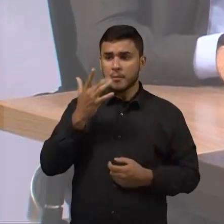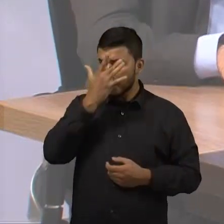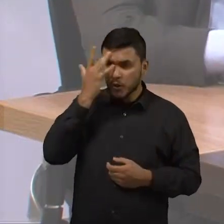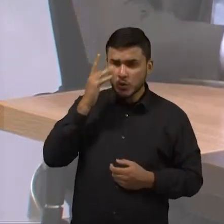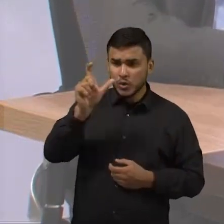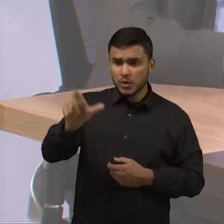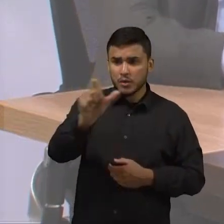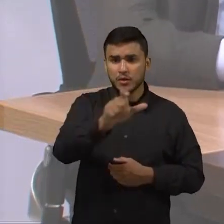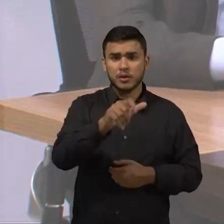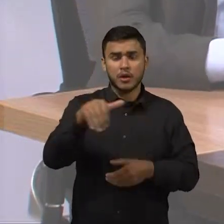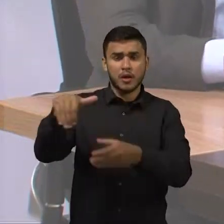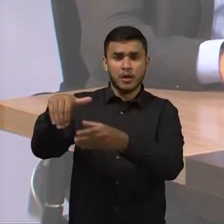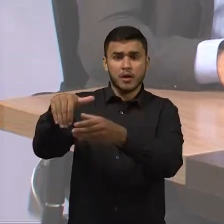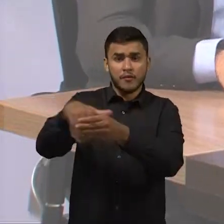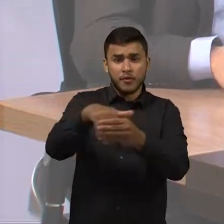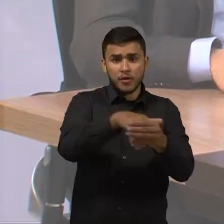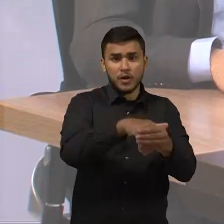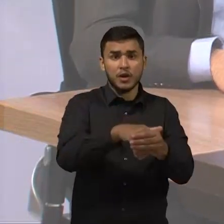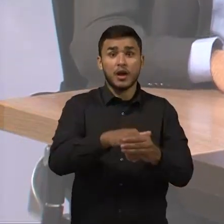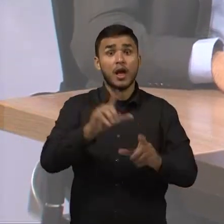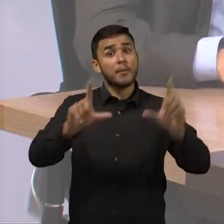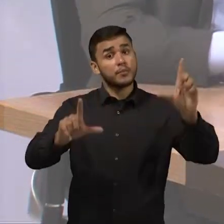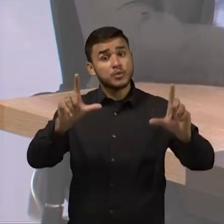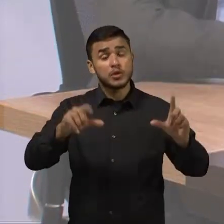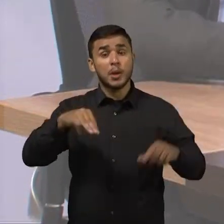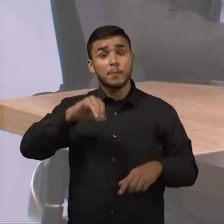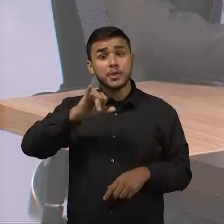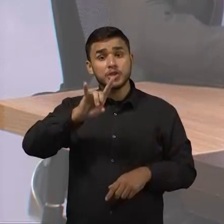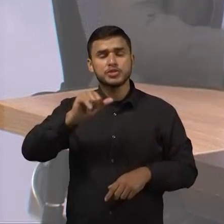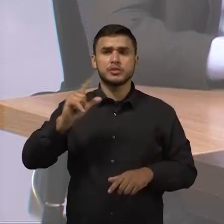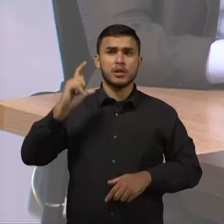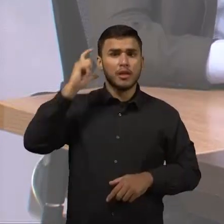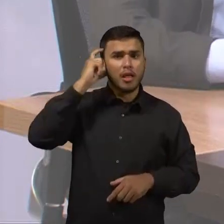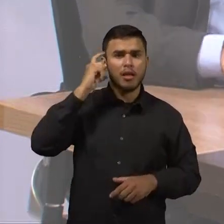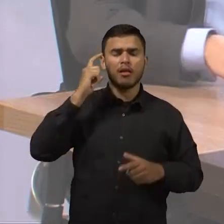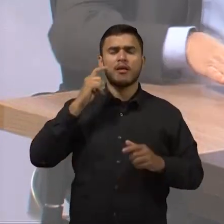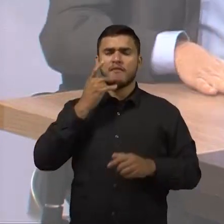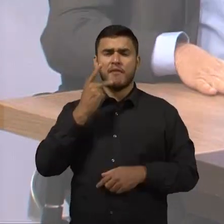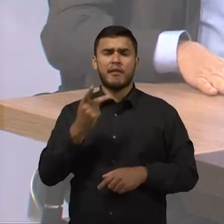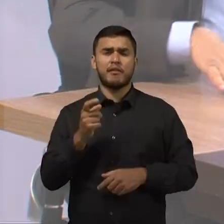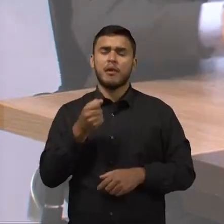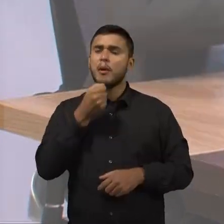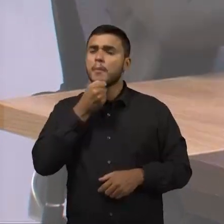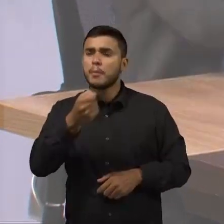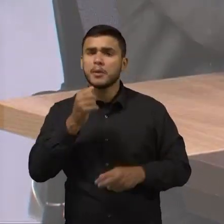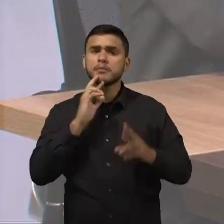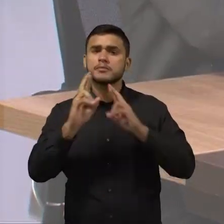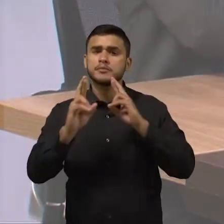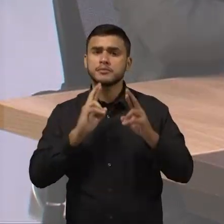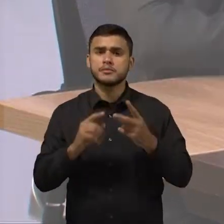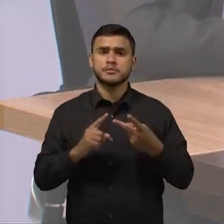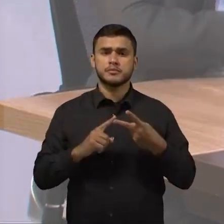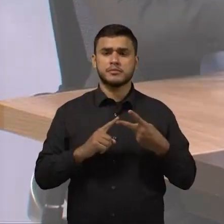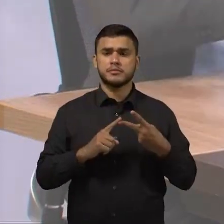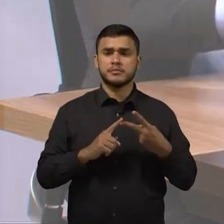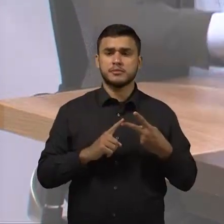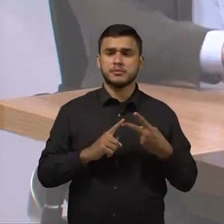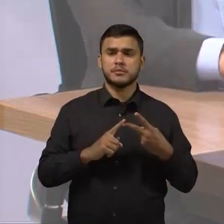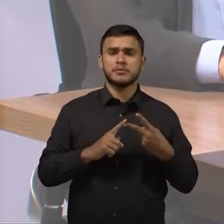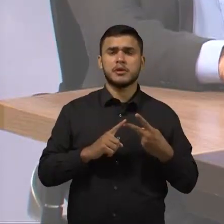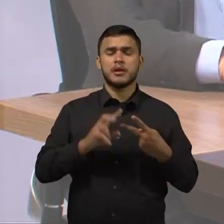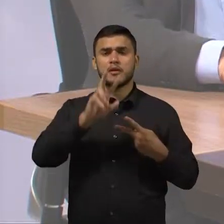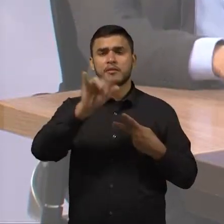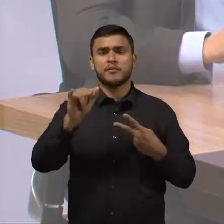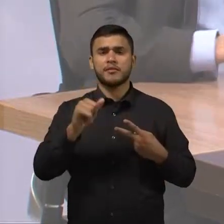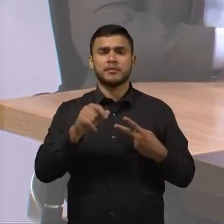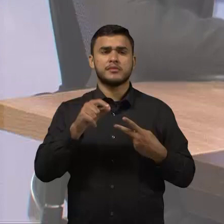ministros. E é isso que a mídia brasileira está fazendo, tentando policializar, ao entrevistar, ao ir para o Pedro Bial, ao ir para